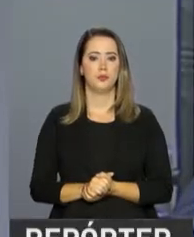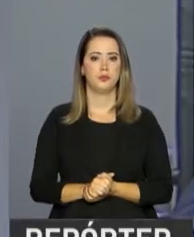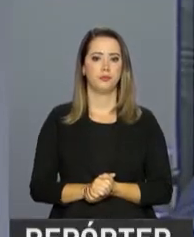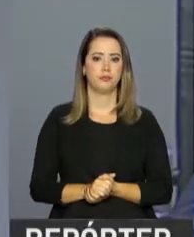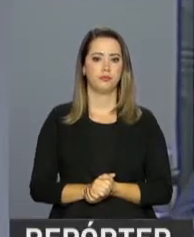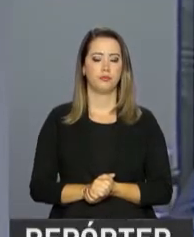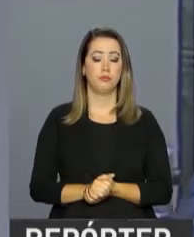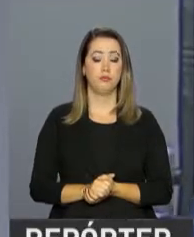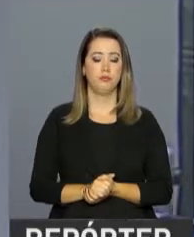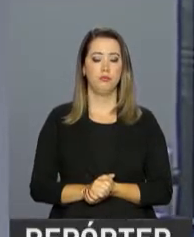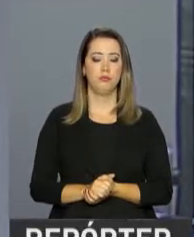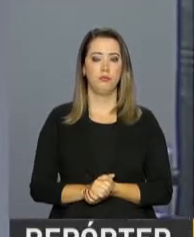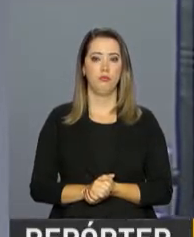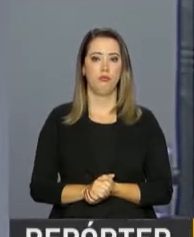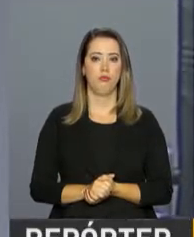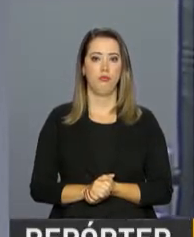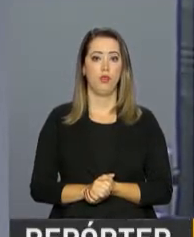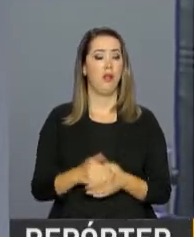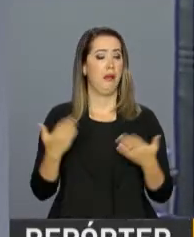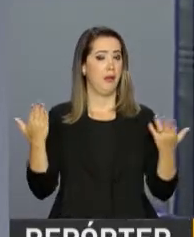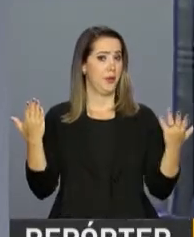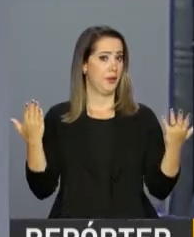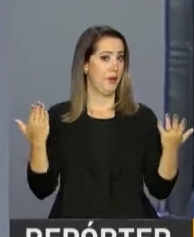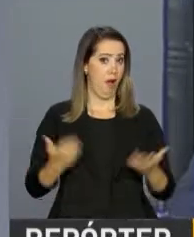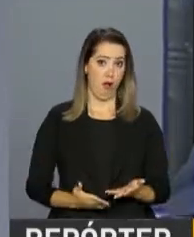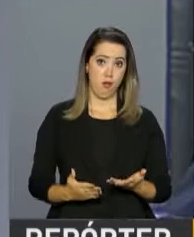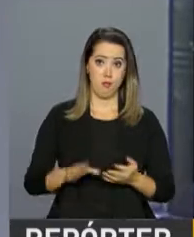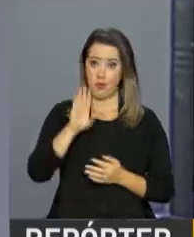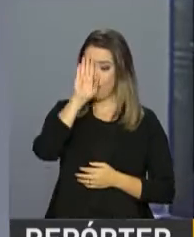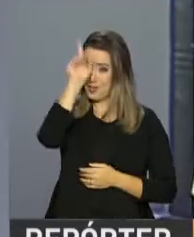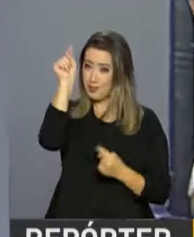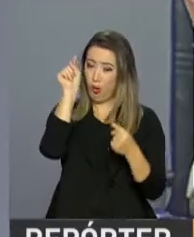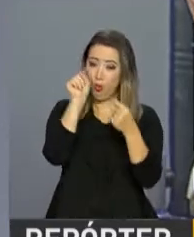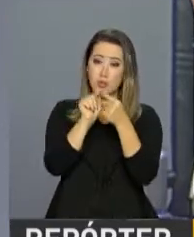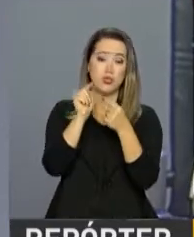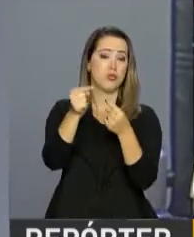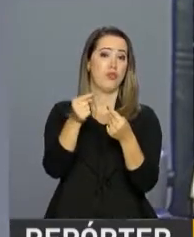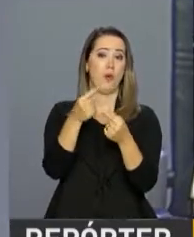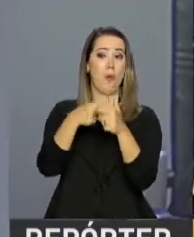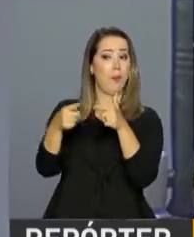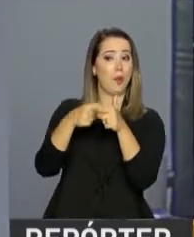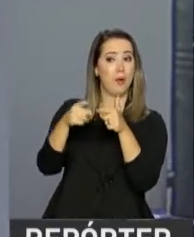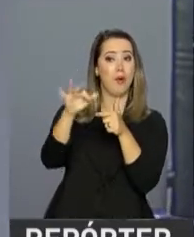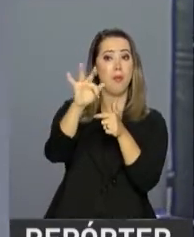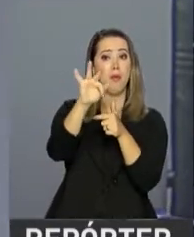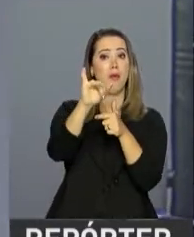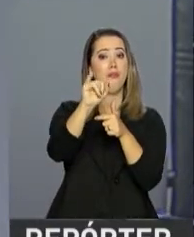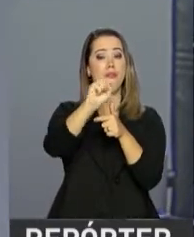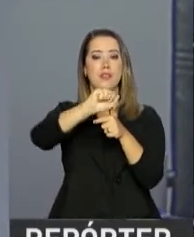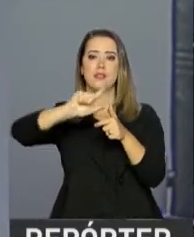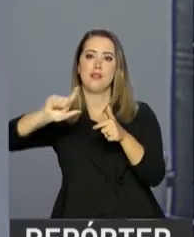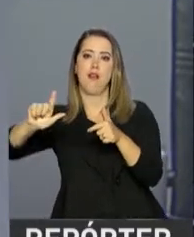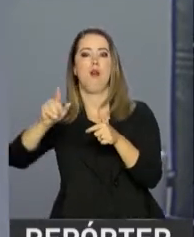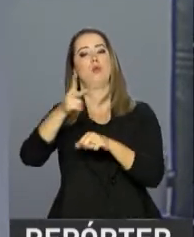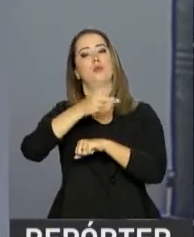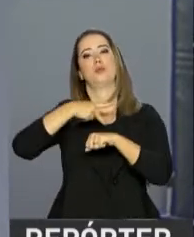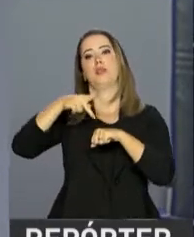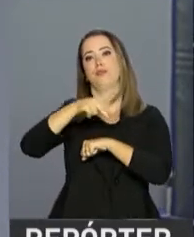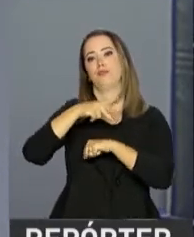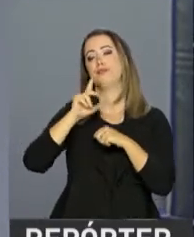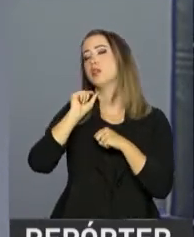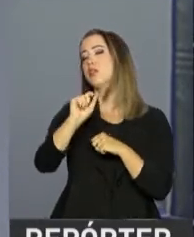Mas, evidentemente, a prioridade agora é resolver a situação fiscal do país, que é agora